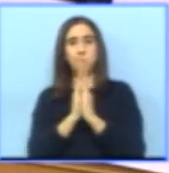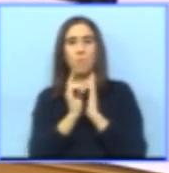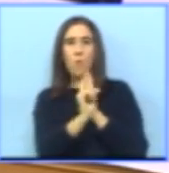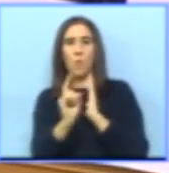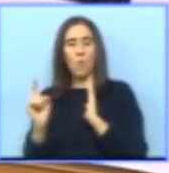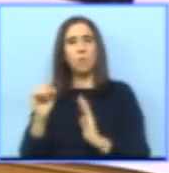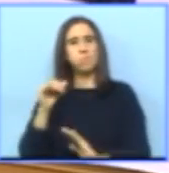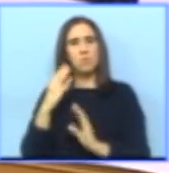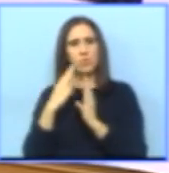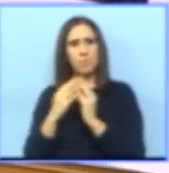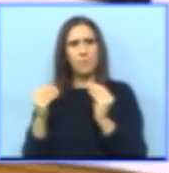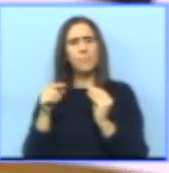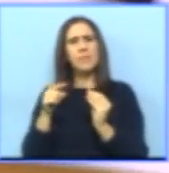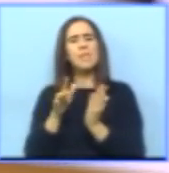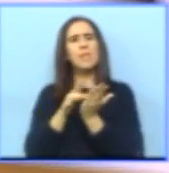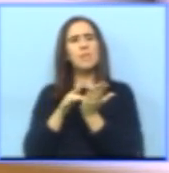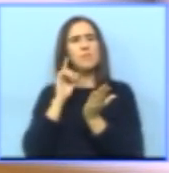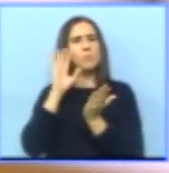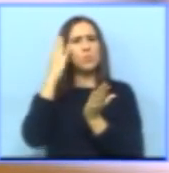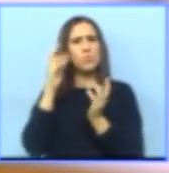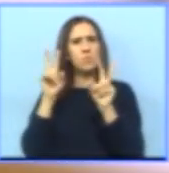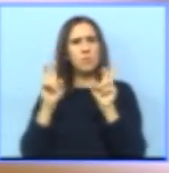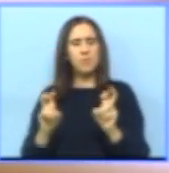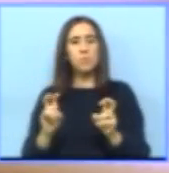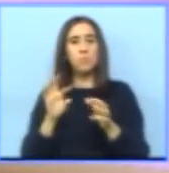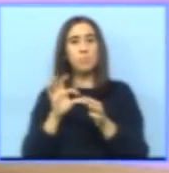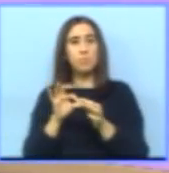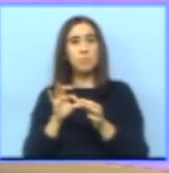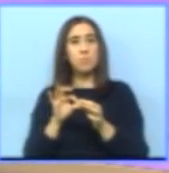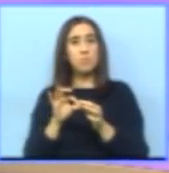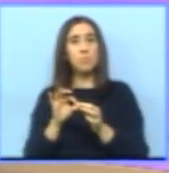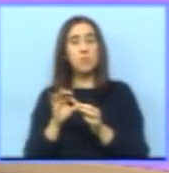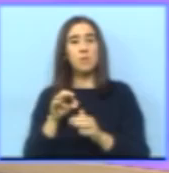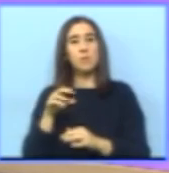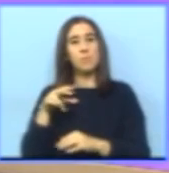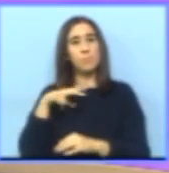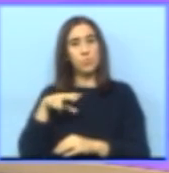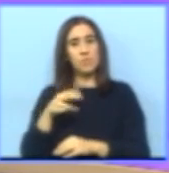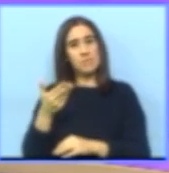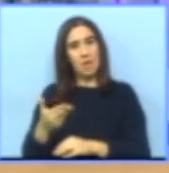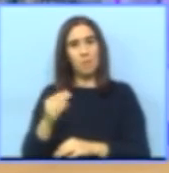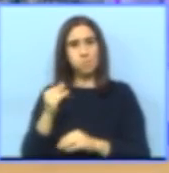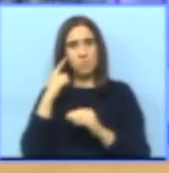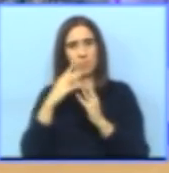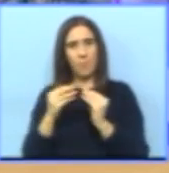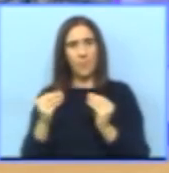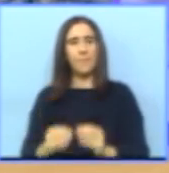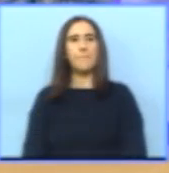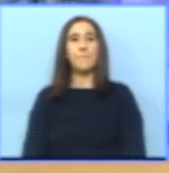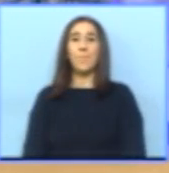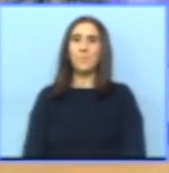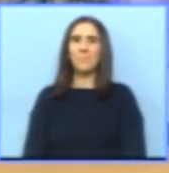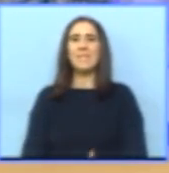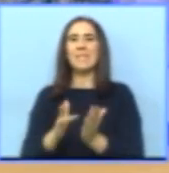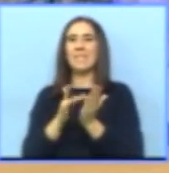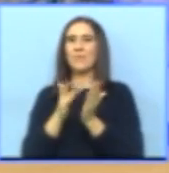Japão. Este livro é também um capítulo importante a respeito da presença portuguesa no Japão. Bem, o livro é abrangente, tem de falar sobre os